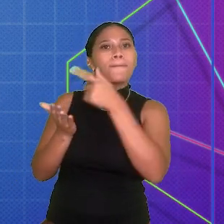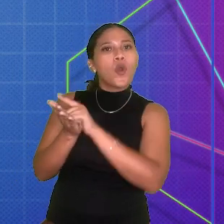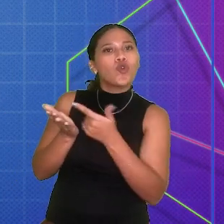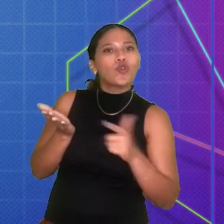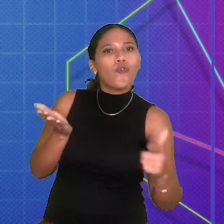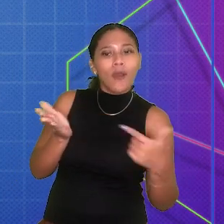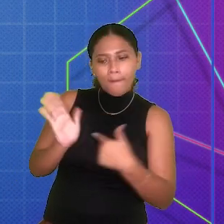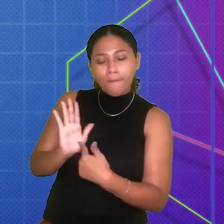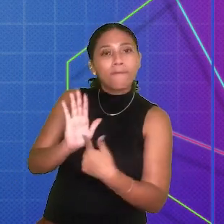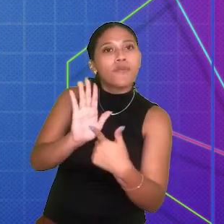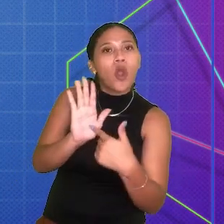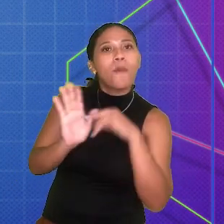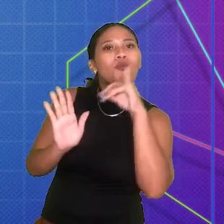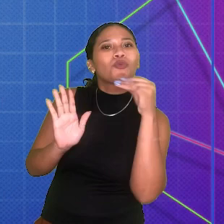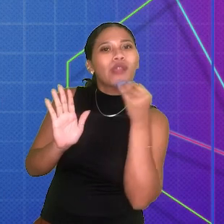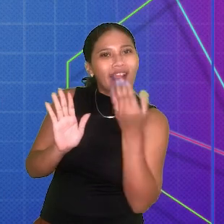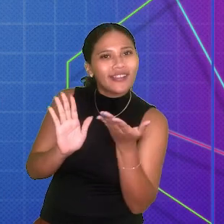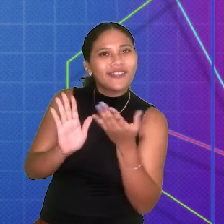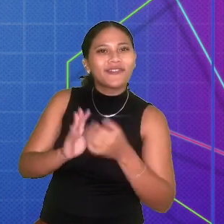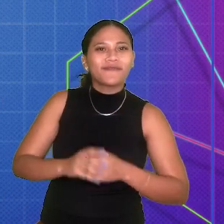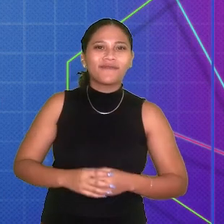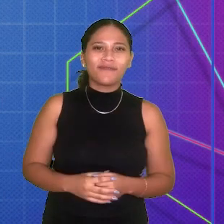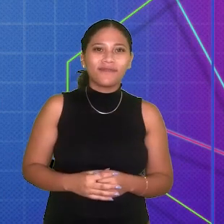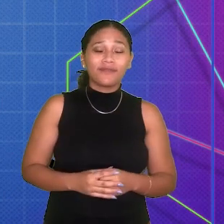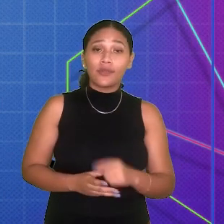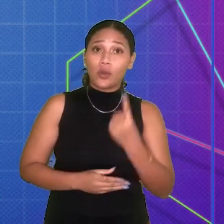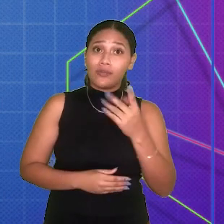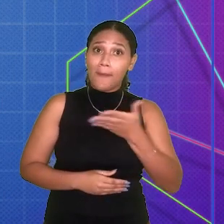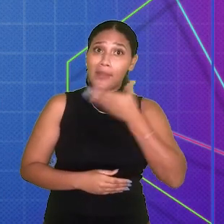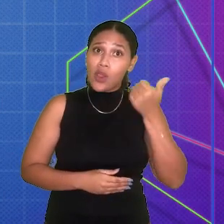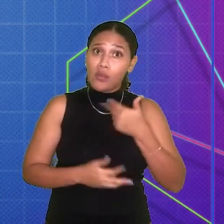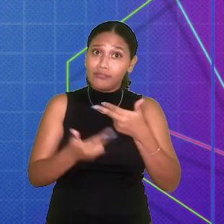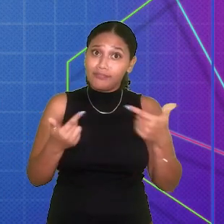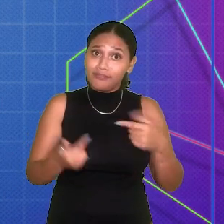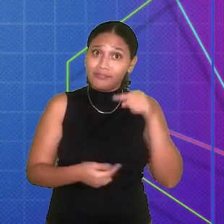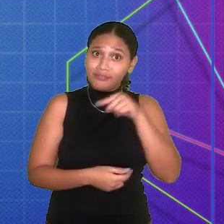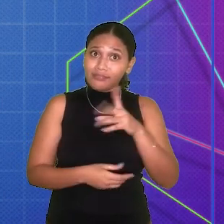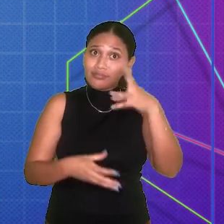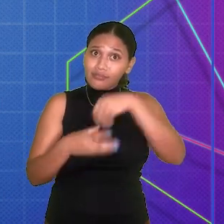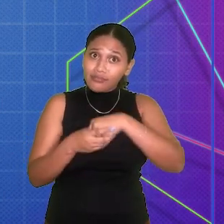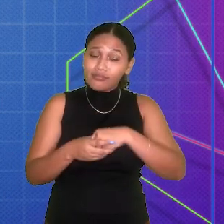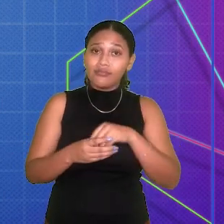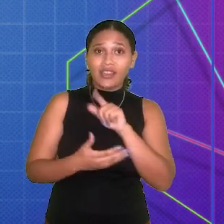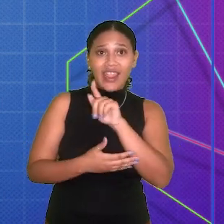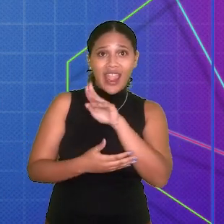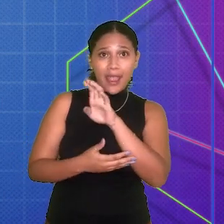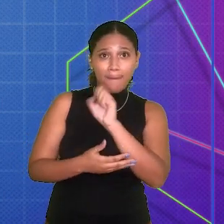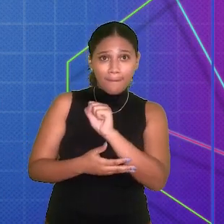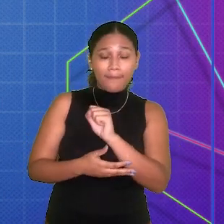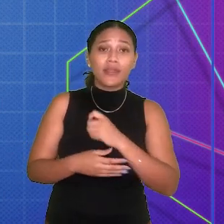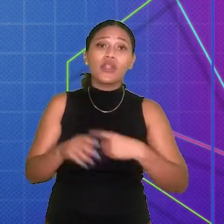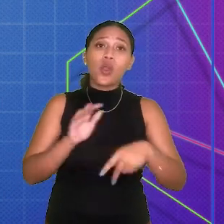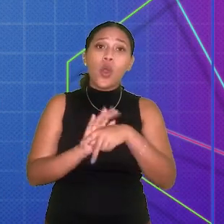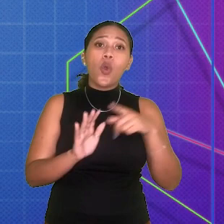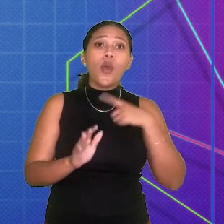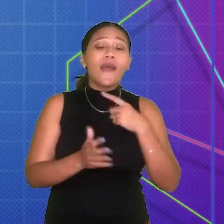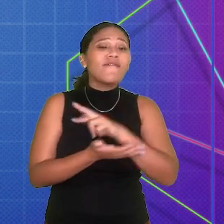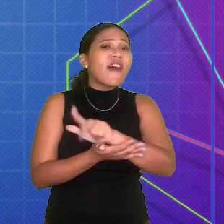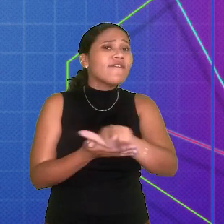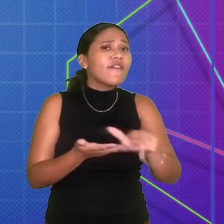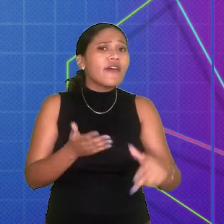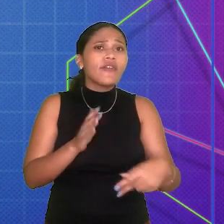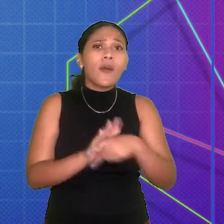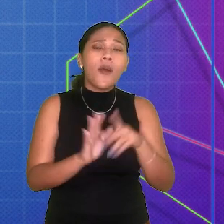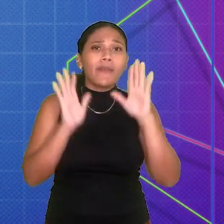apresentarem possíveis oportunidades. Uma das melhores coisas nelas é que são variadas e exigem uma variação bem grande